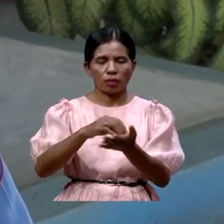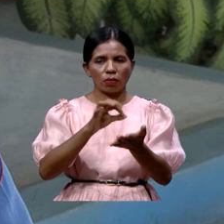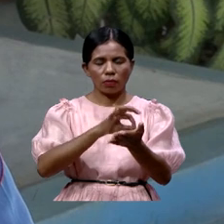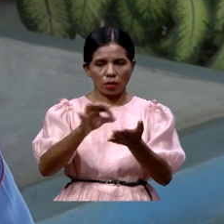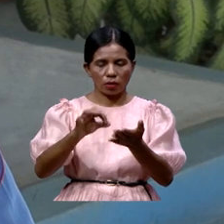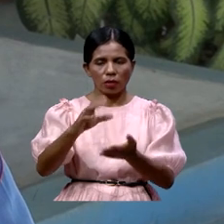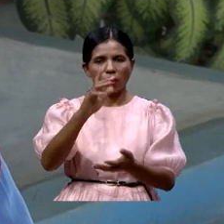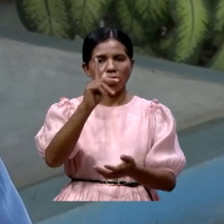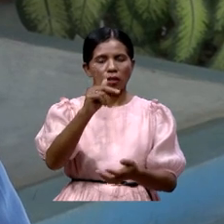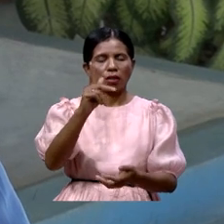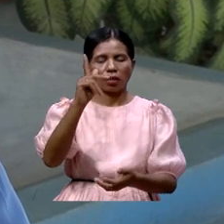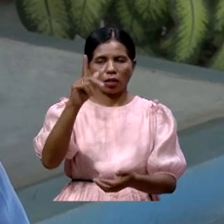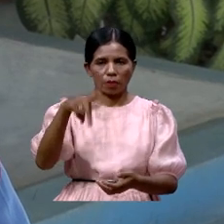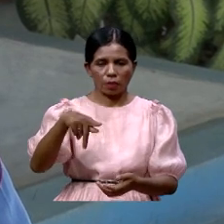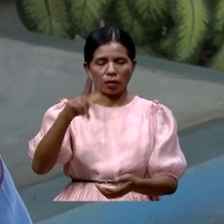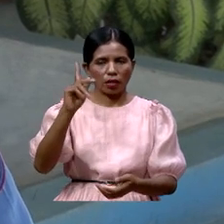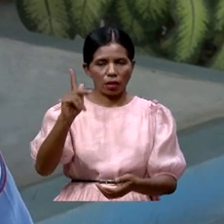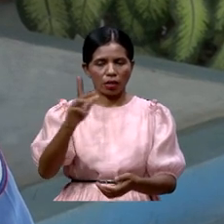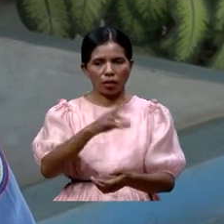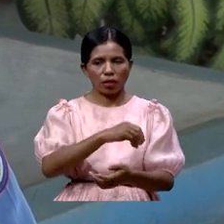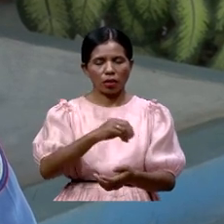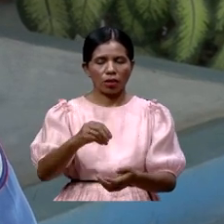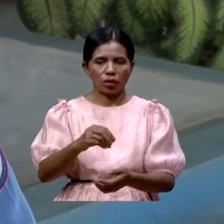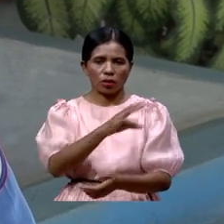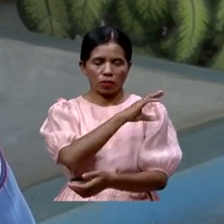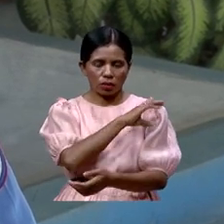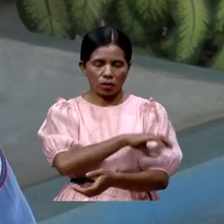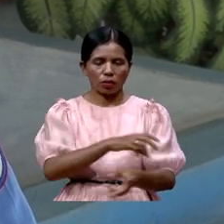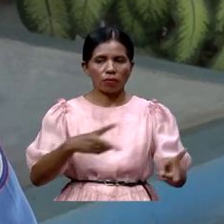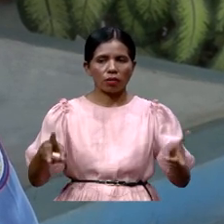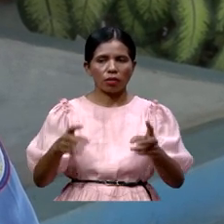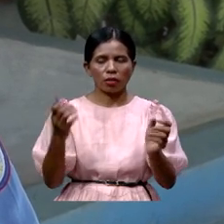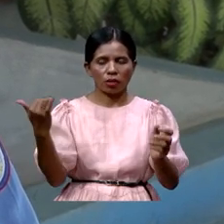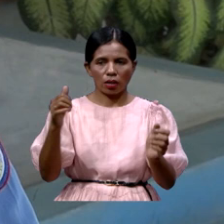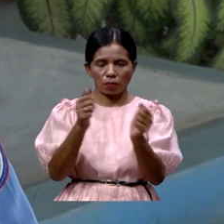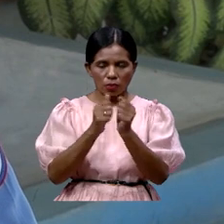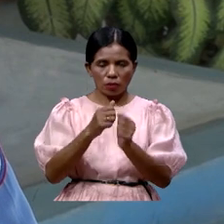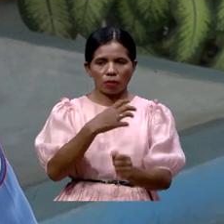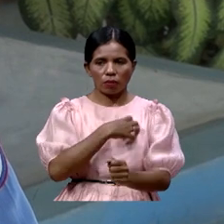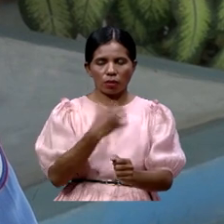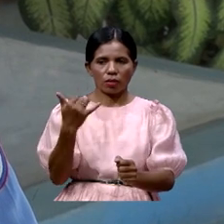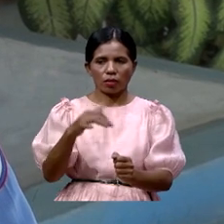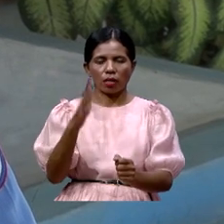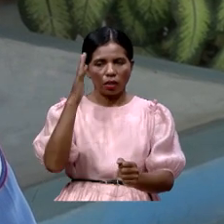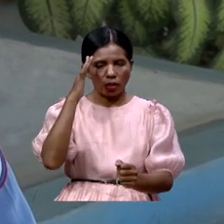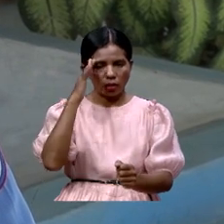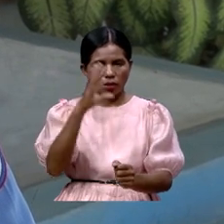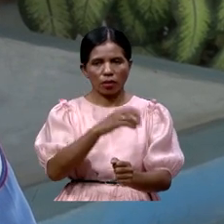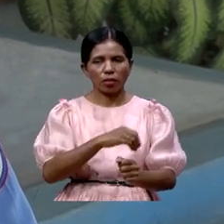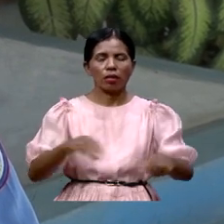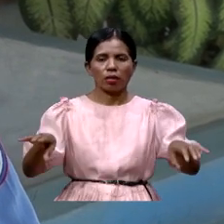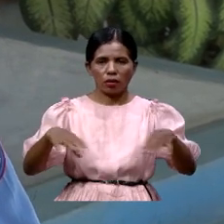da KPK e nomo segurança voluntária, para tu né, se a muito com a polícia, para se rebele, até né, tarefa,